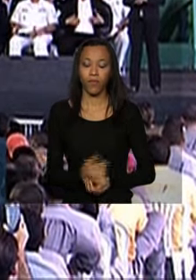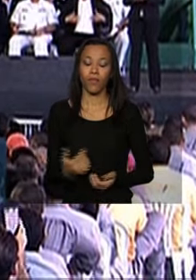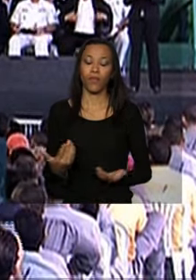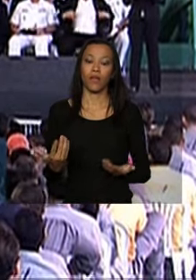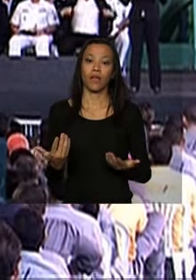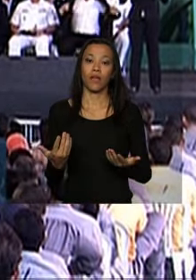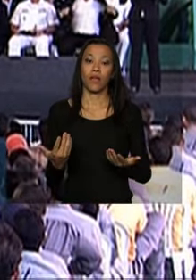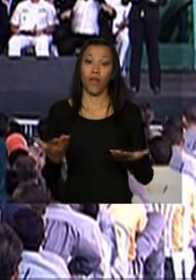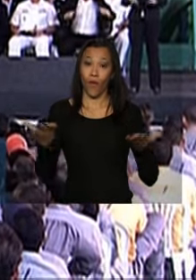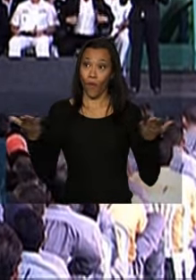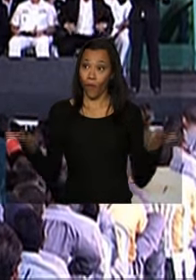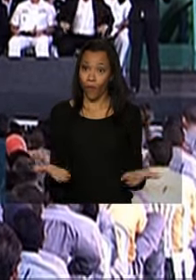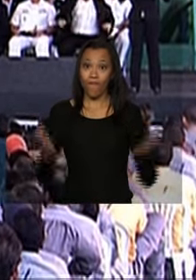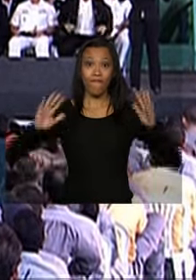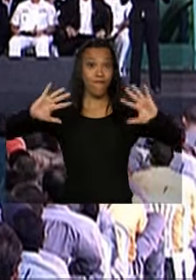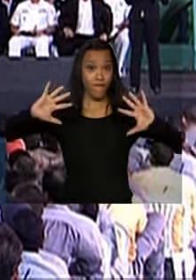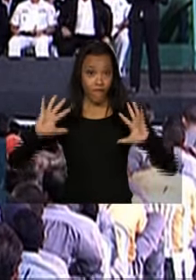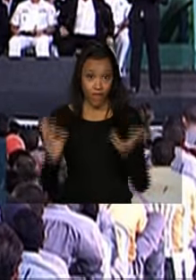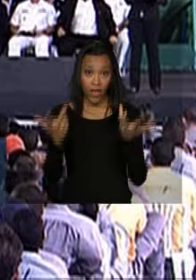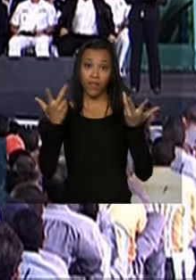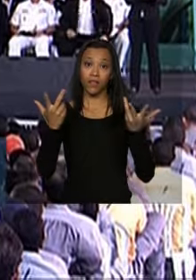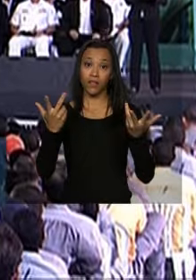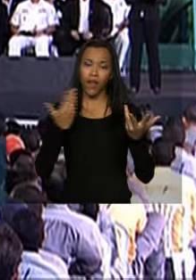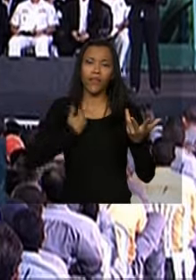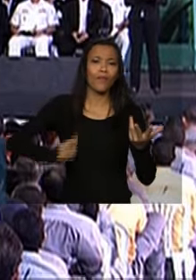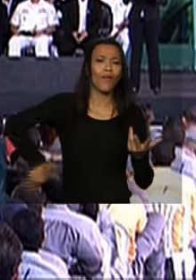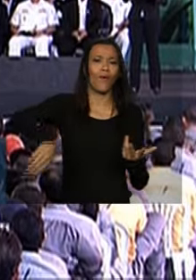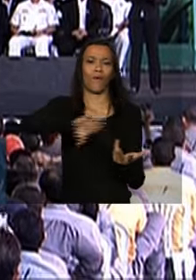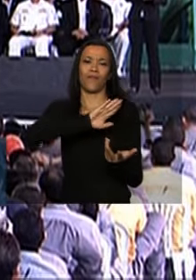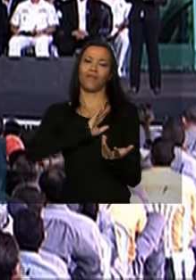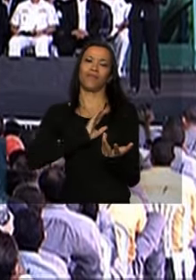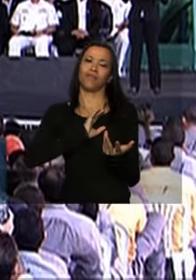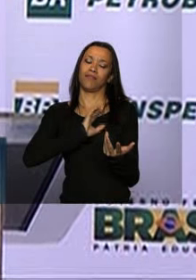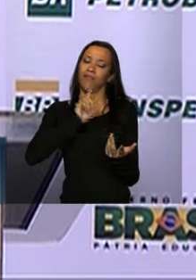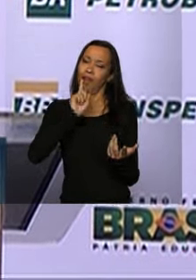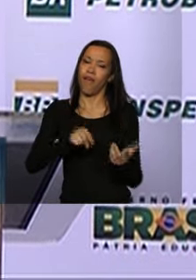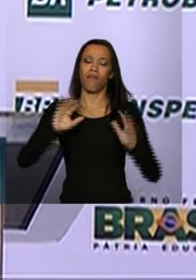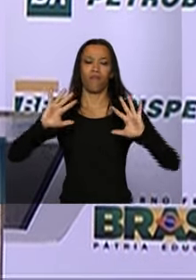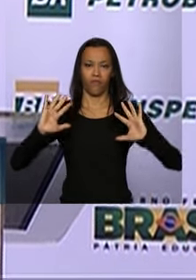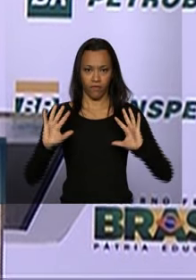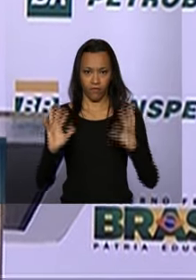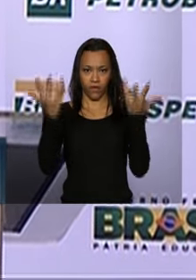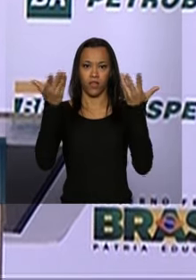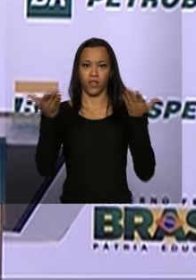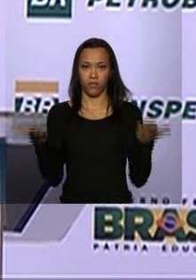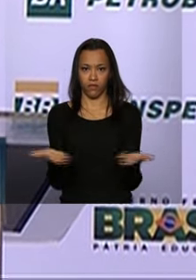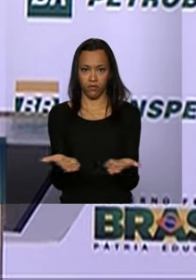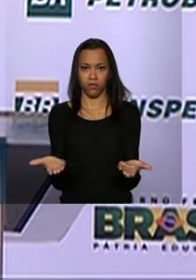Esta festa é nossa e é com cara de festa.